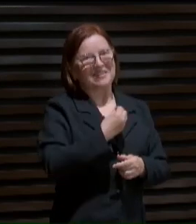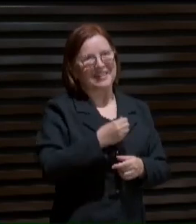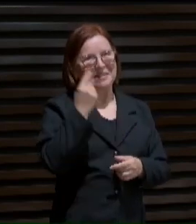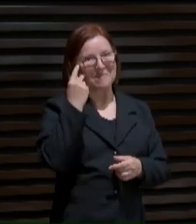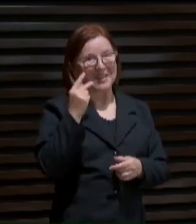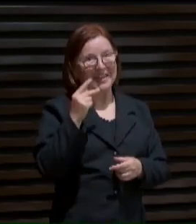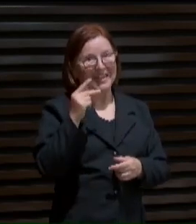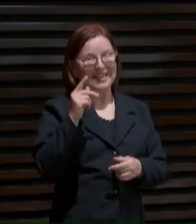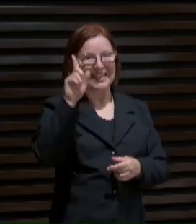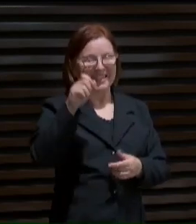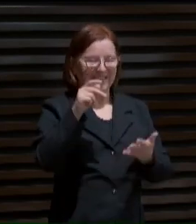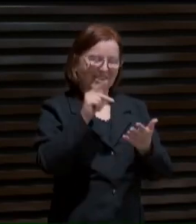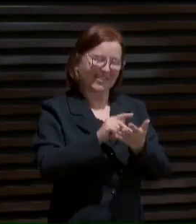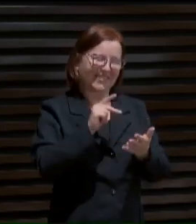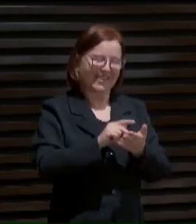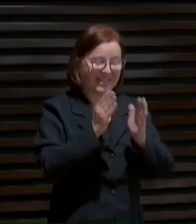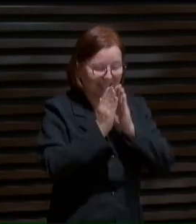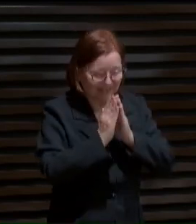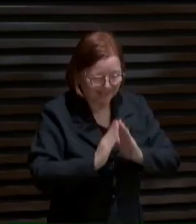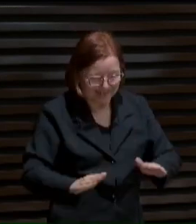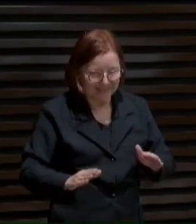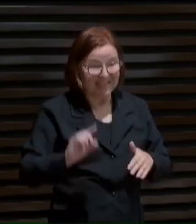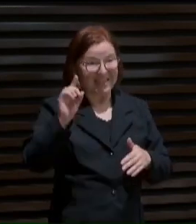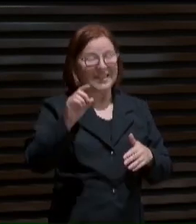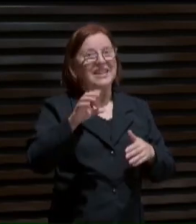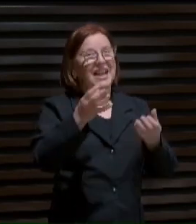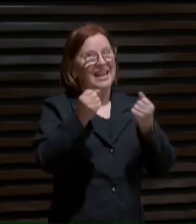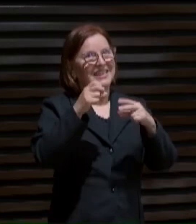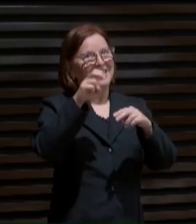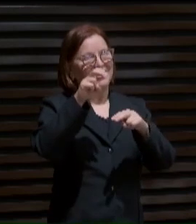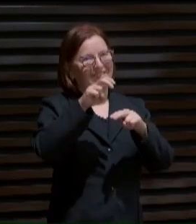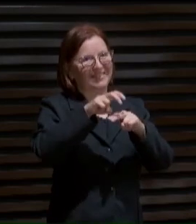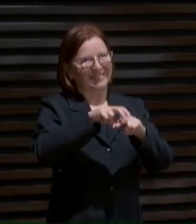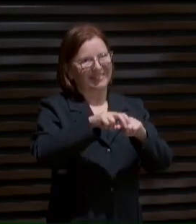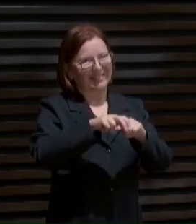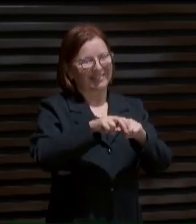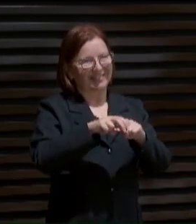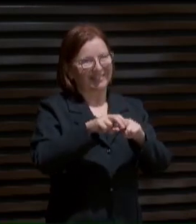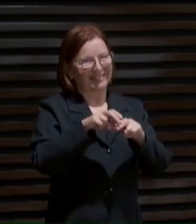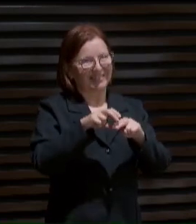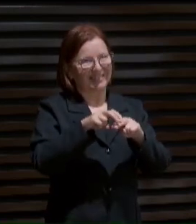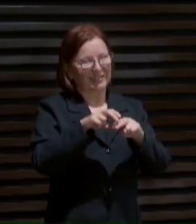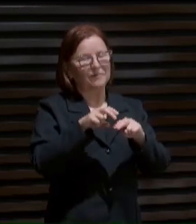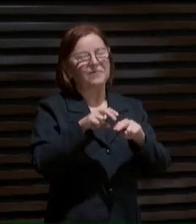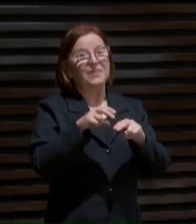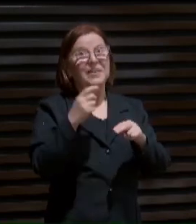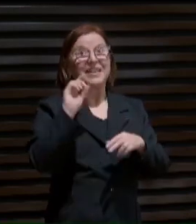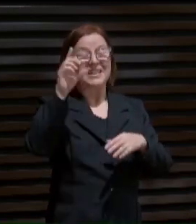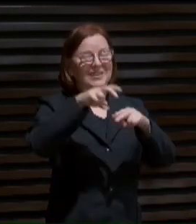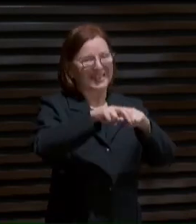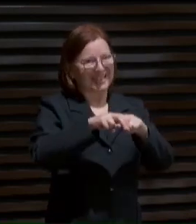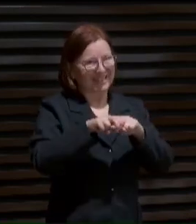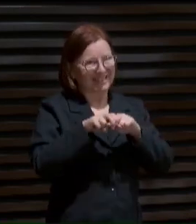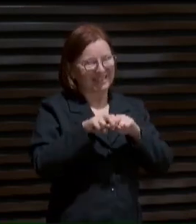adoração que nós dedicamos a ele seja aceitável de fato isso para nossa comunidade aqui a Bíblia de Londrina para